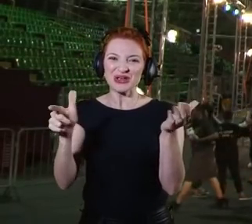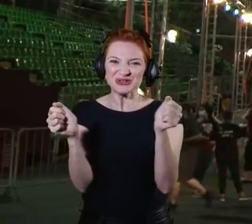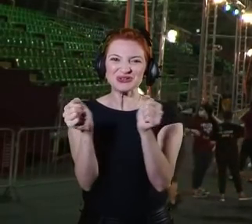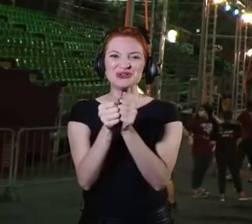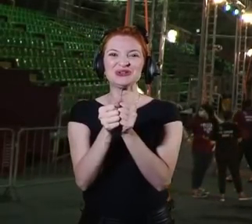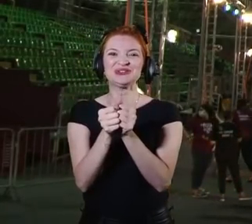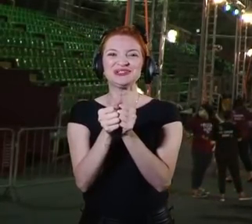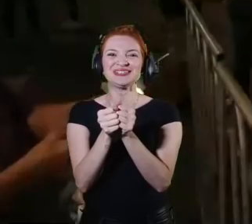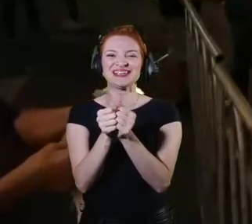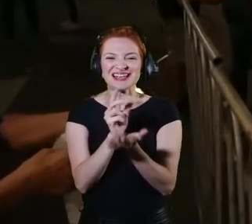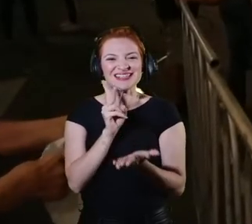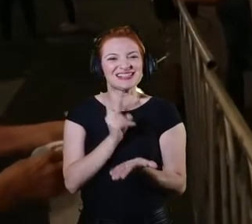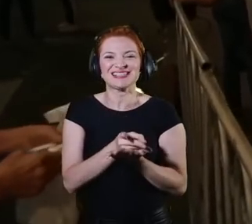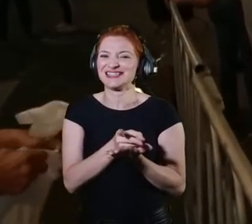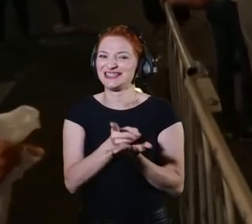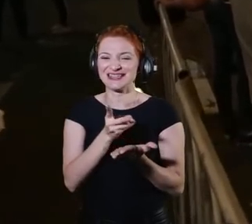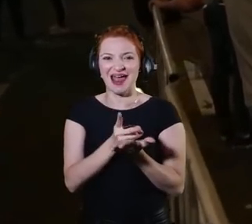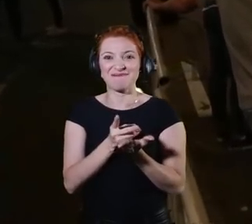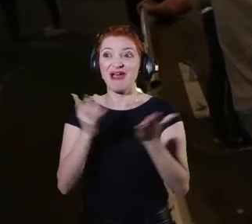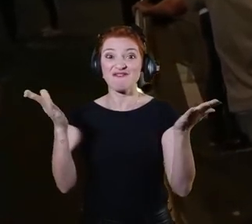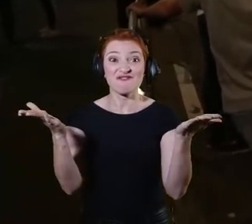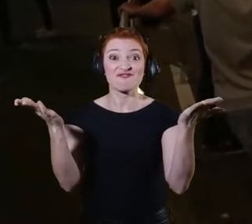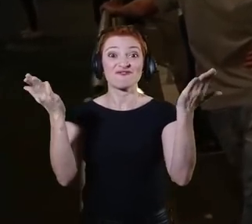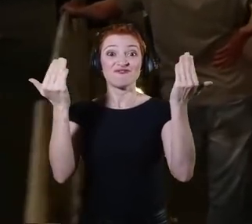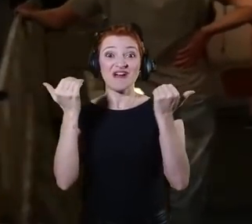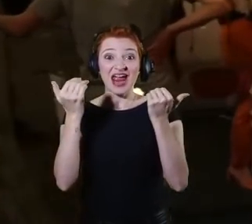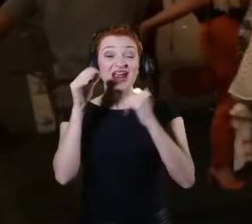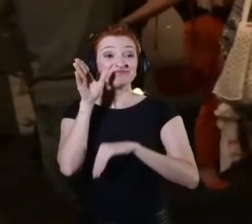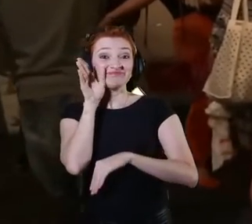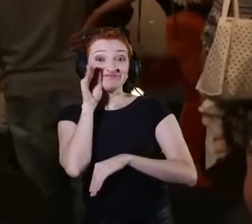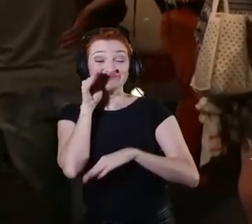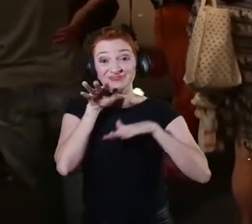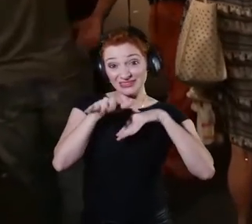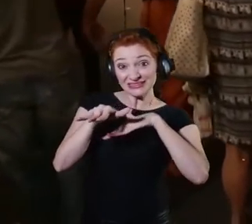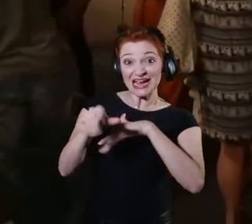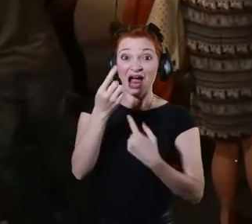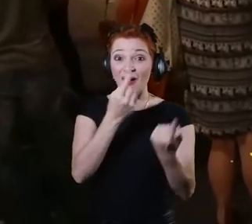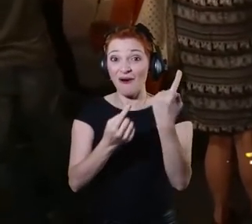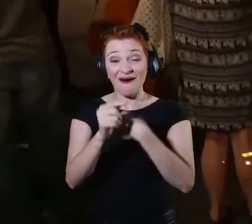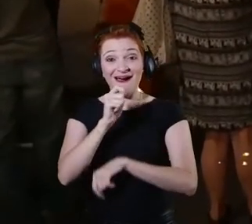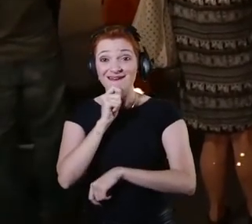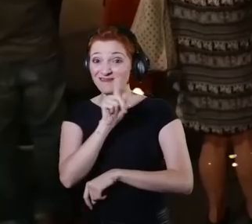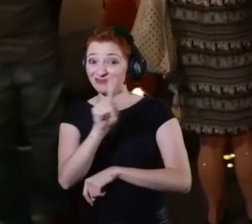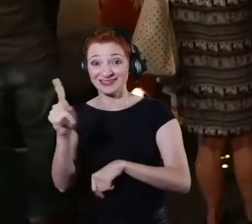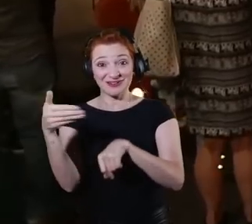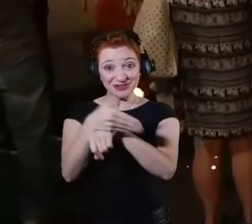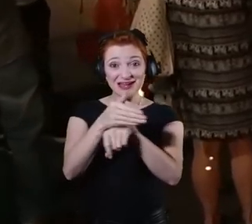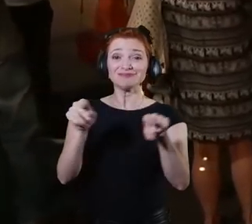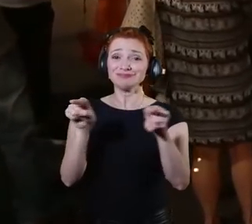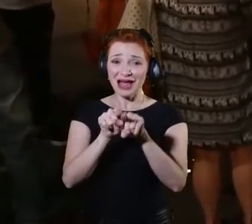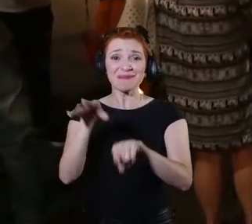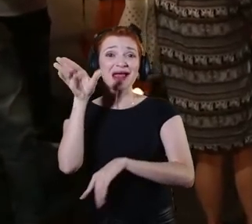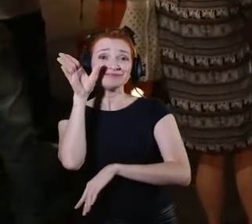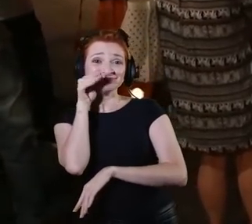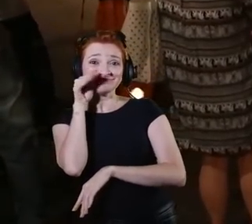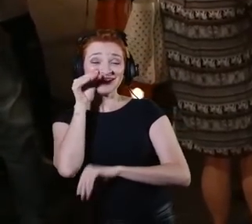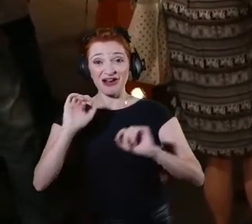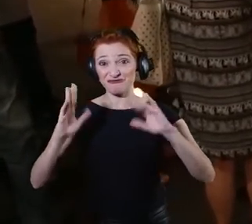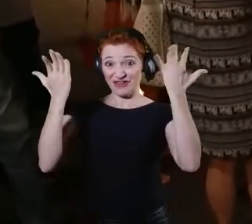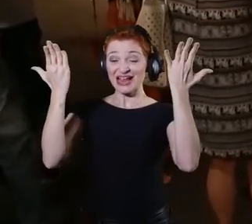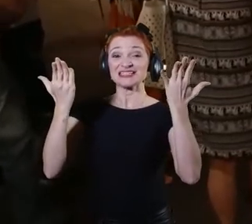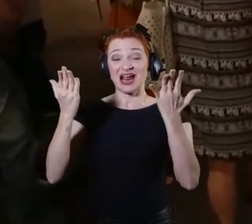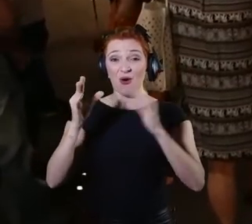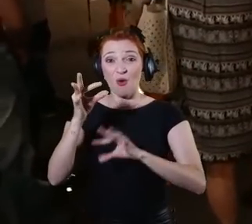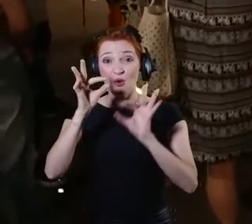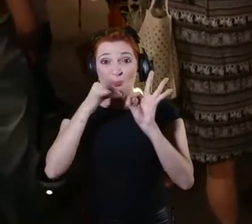sempre. E que venham todos prestigiar o desfile, quem ainda não veio, né? Uhum. E também prestigiem a Festa da Uva até dia 6 de março. Tem